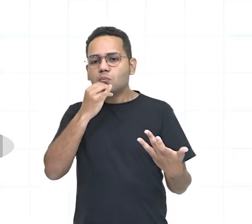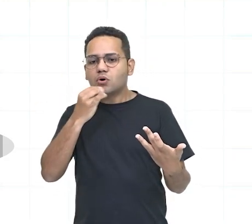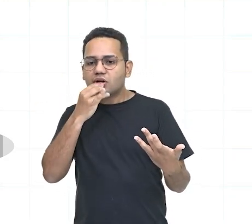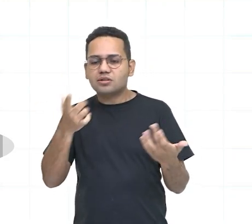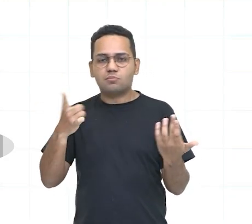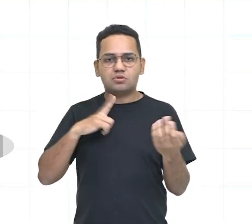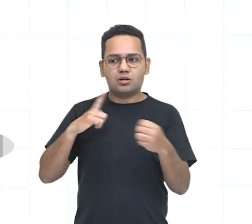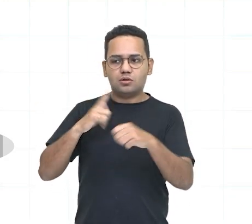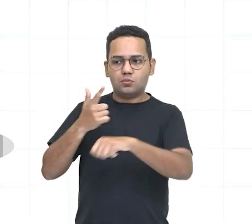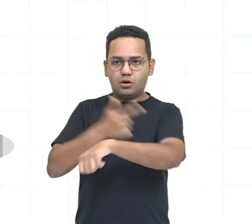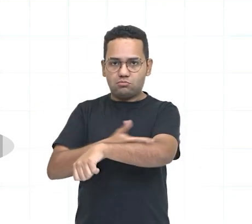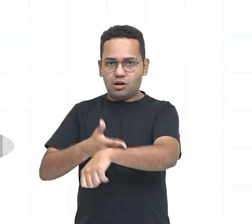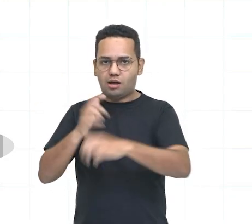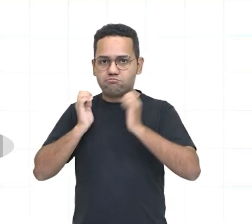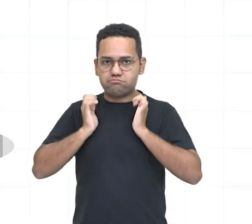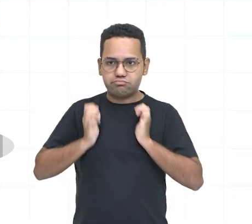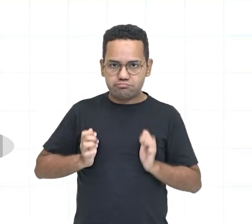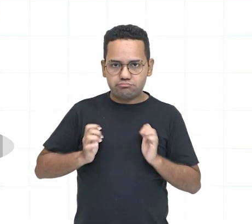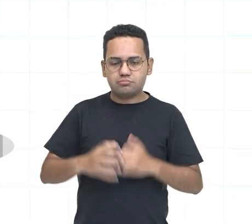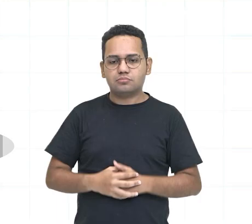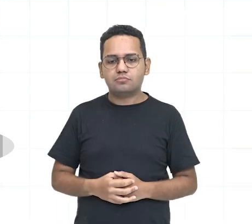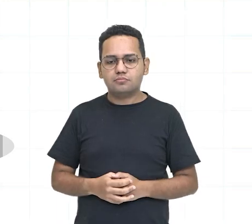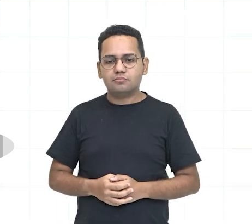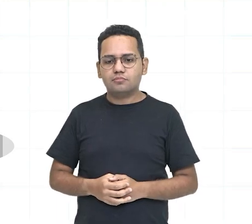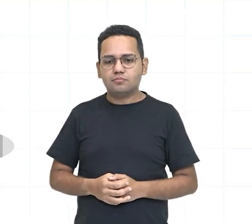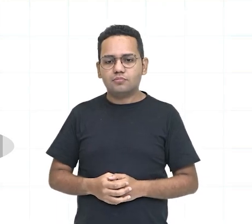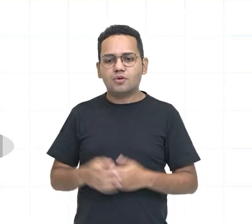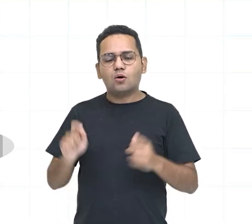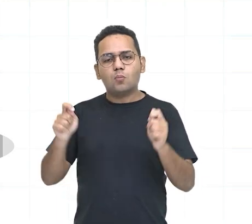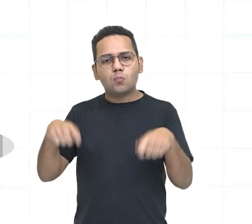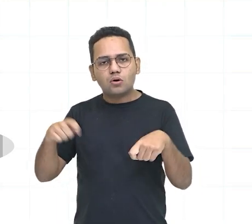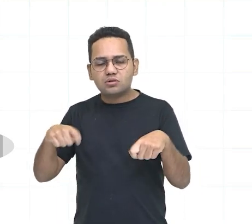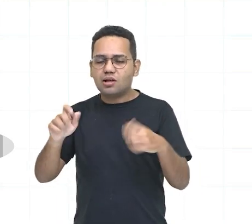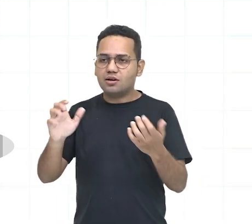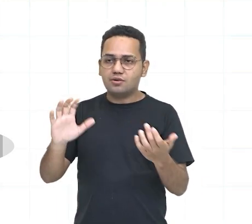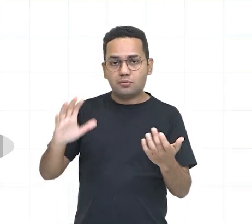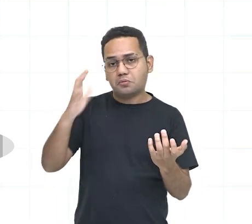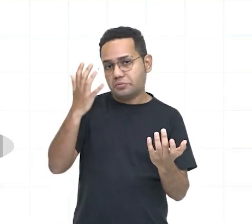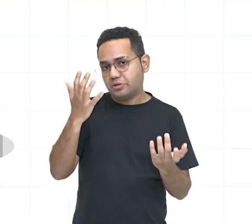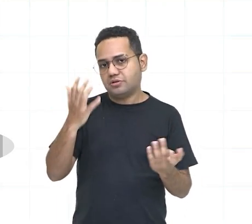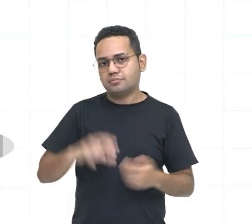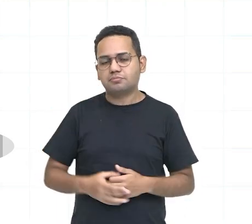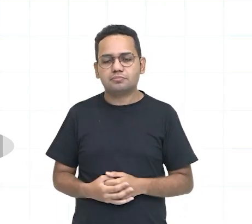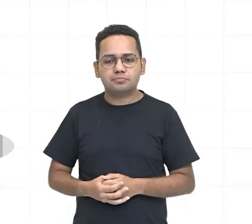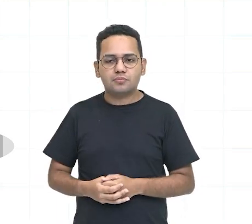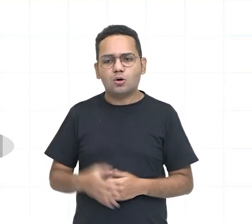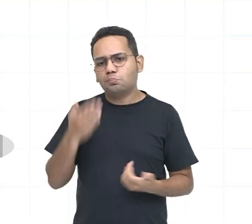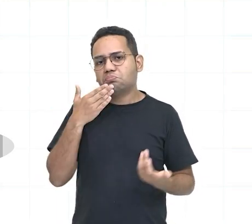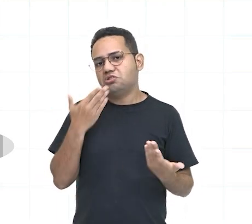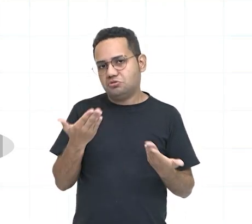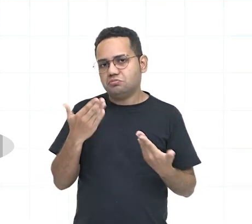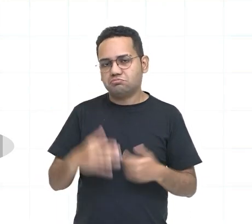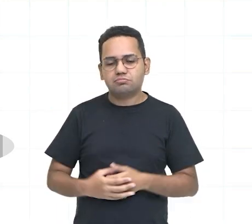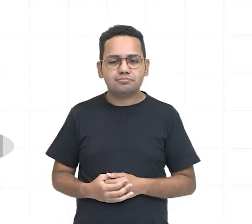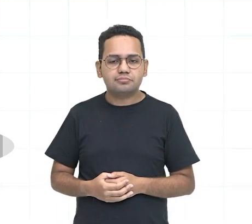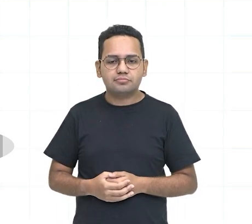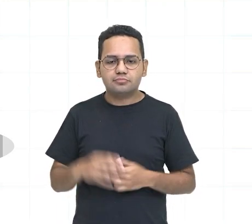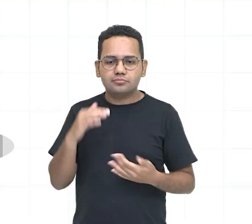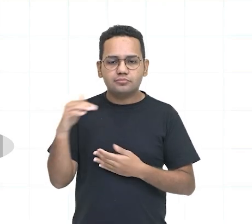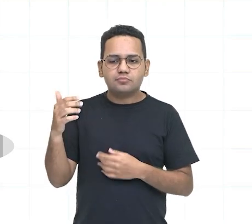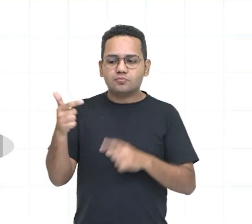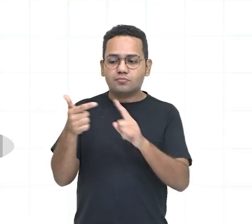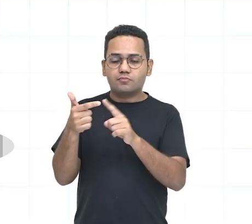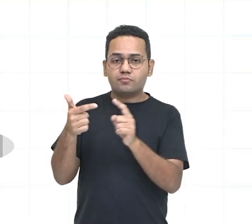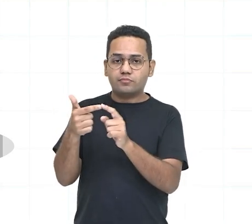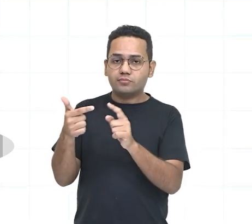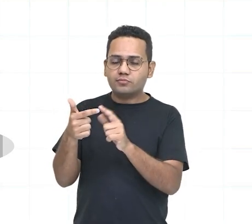educada, ou então permissão ou possibilidade, tá certo? Então, o verbo modal could vai passar sempre